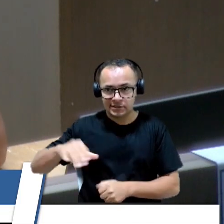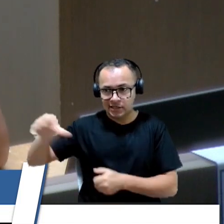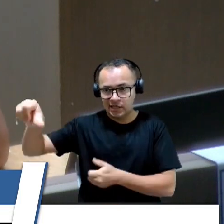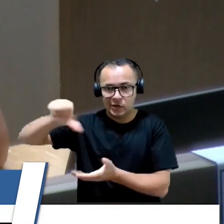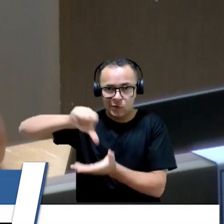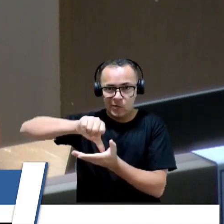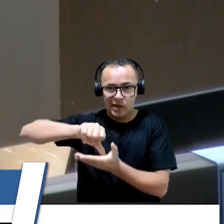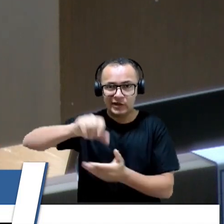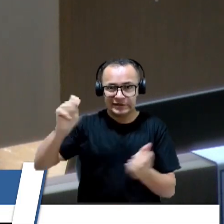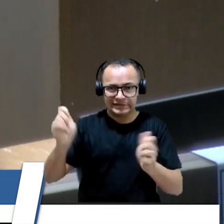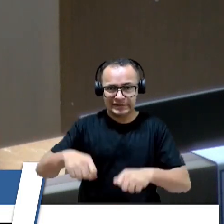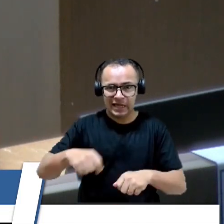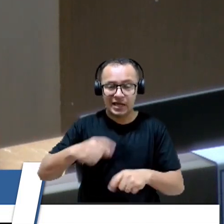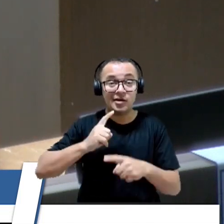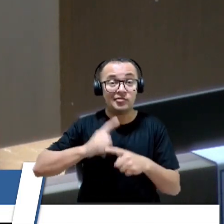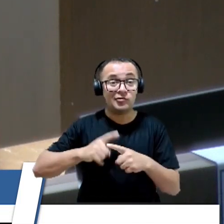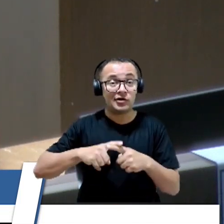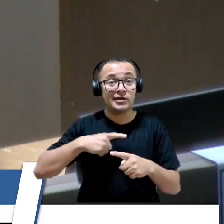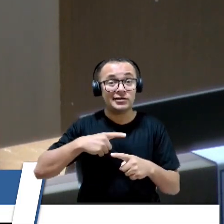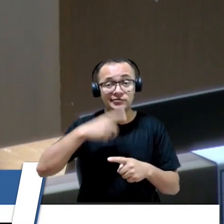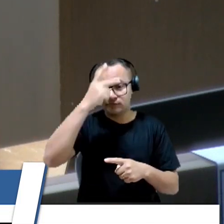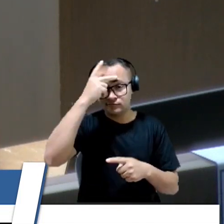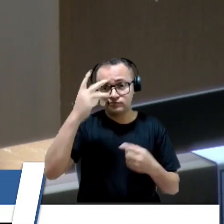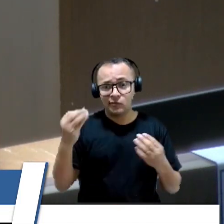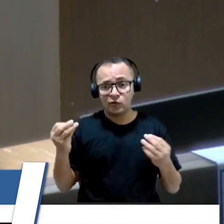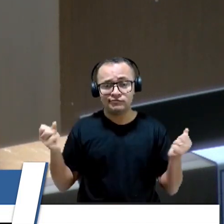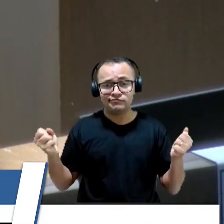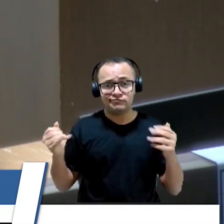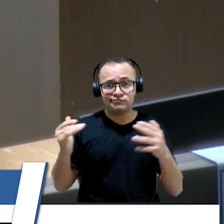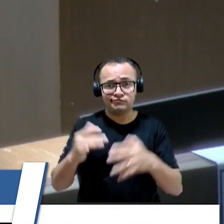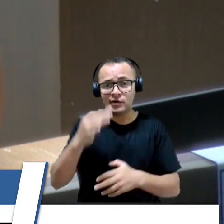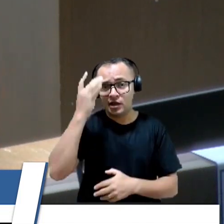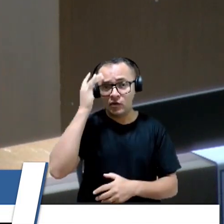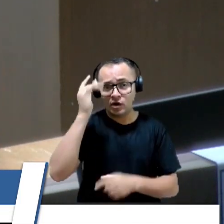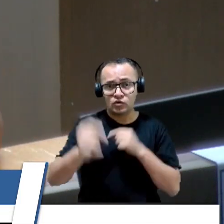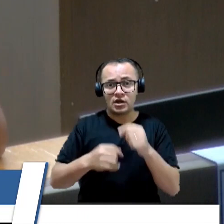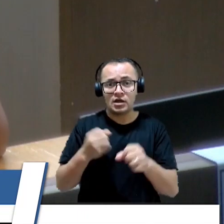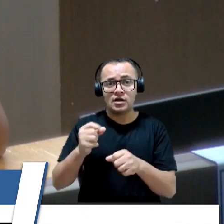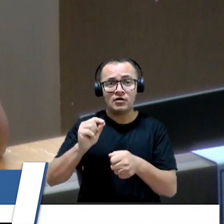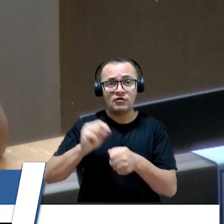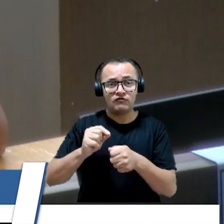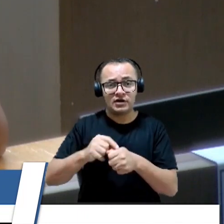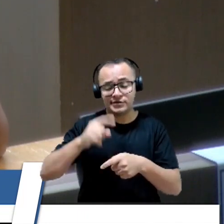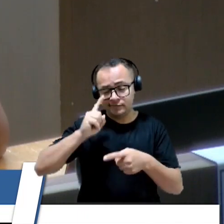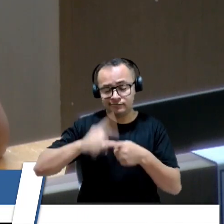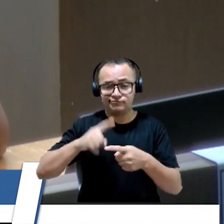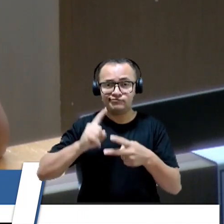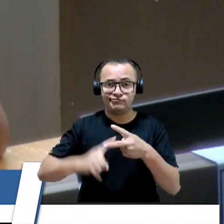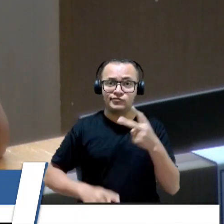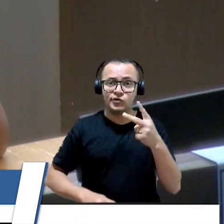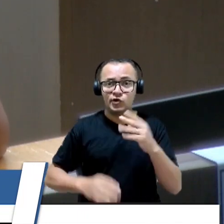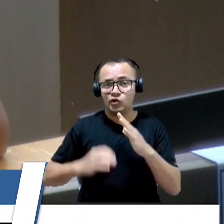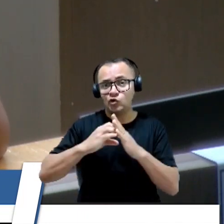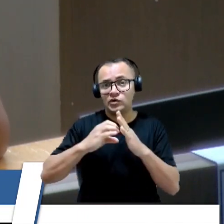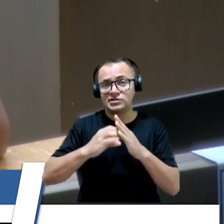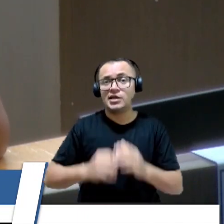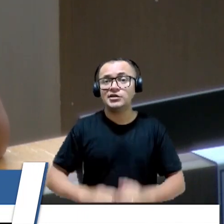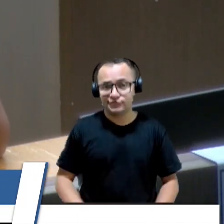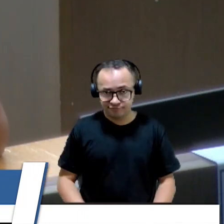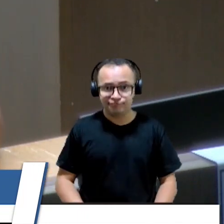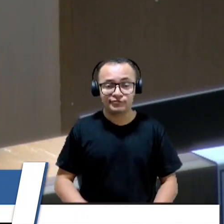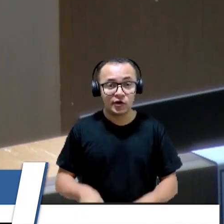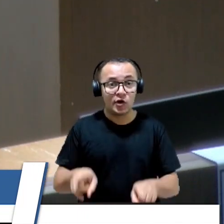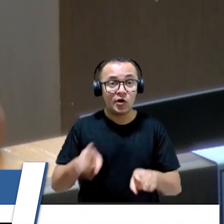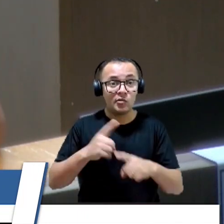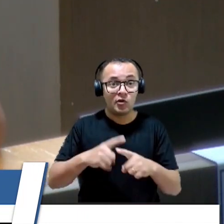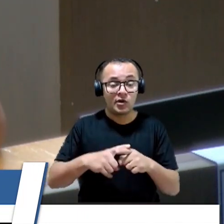gente, talvez lá vai precisar de fazer duas creches, fazer essa e imediatamente já a outra, porque o bairro cresceu muito. Né,